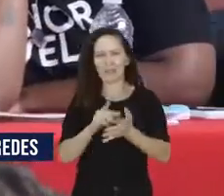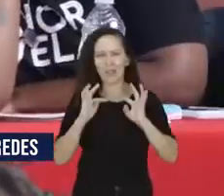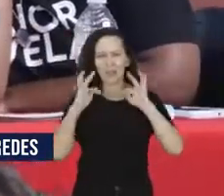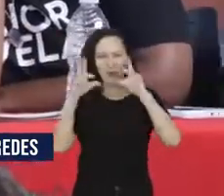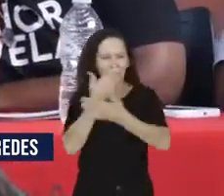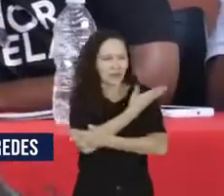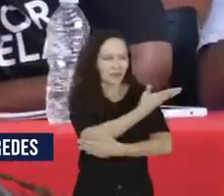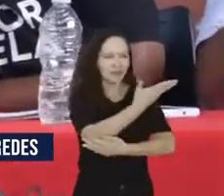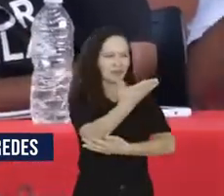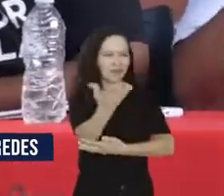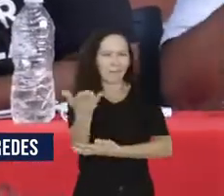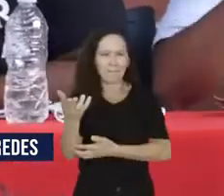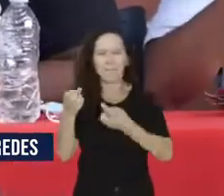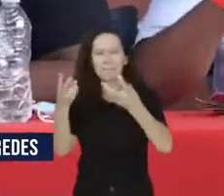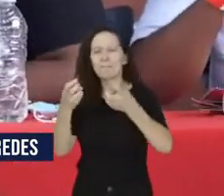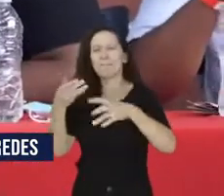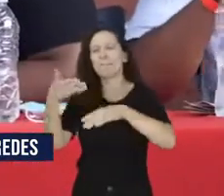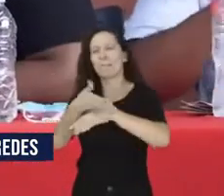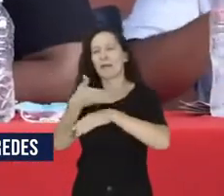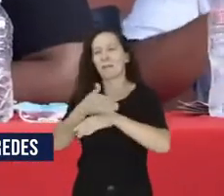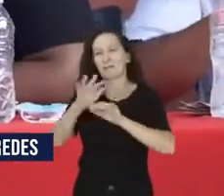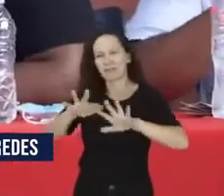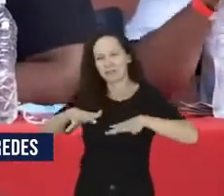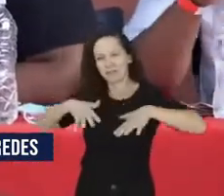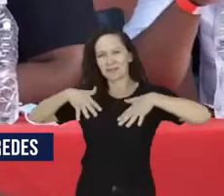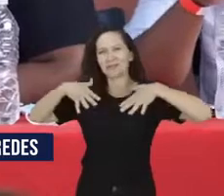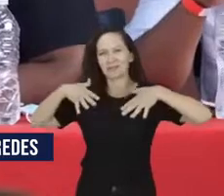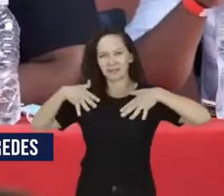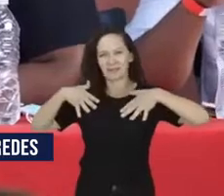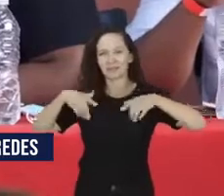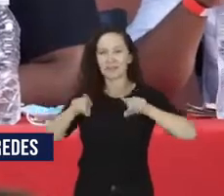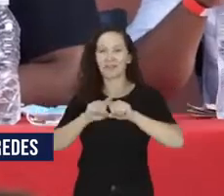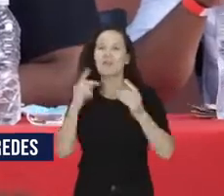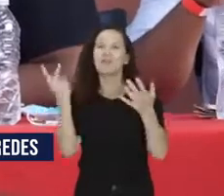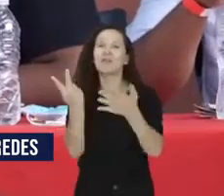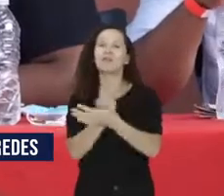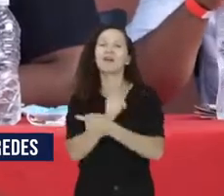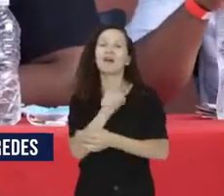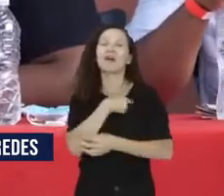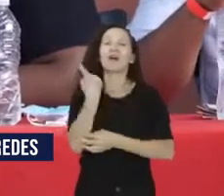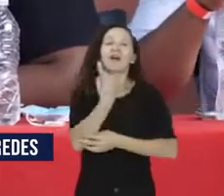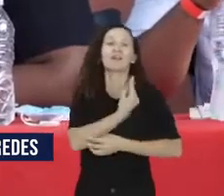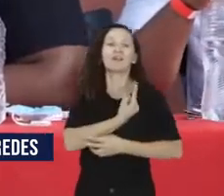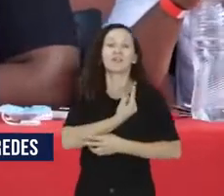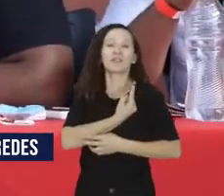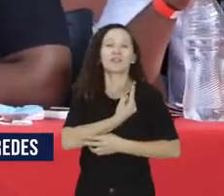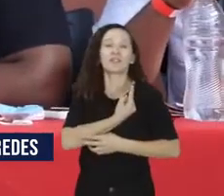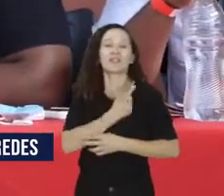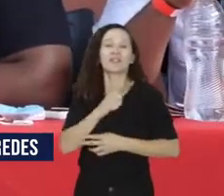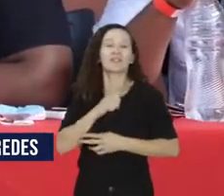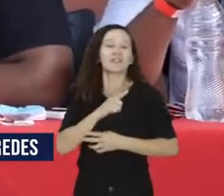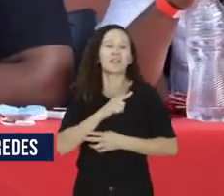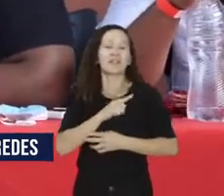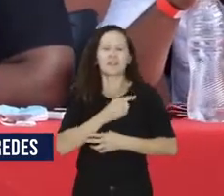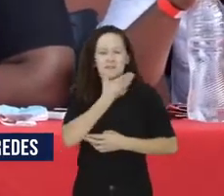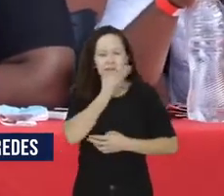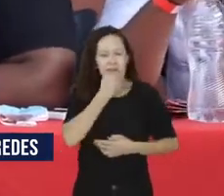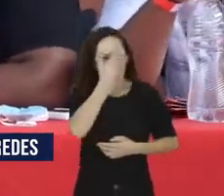aqui e pelo fato da gente estar com esse grande homem, que é o